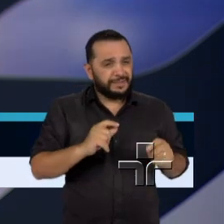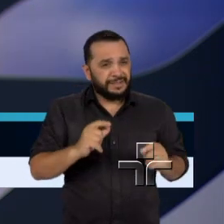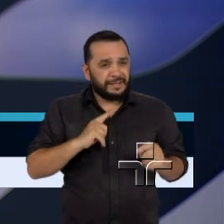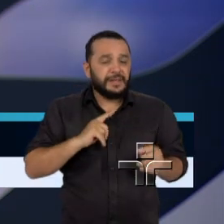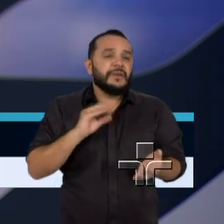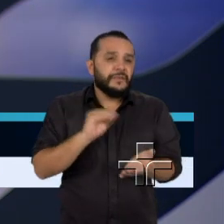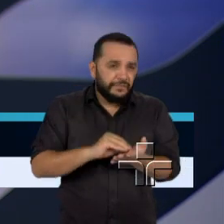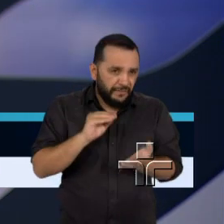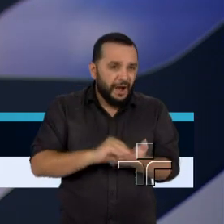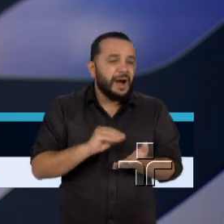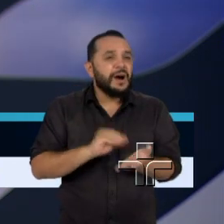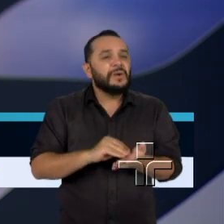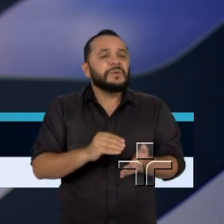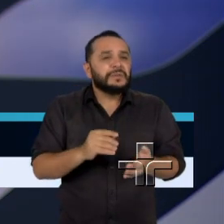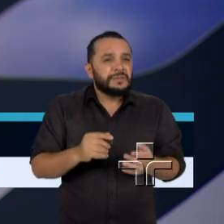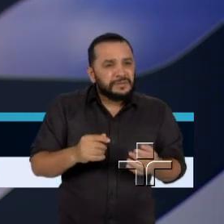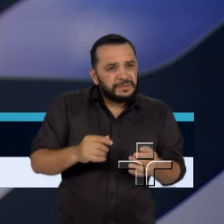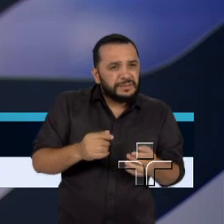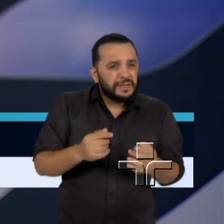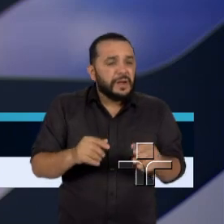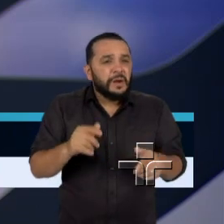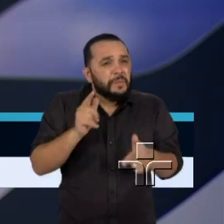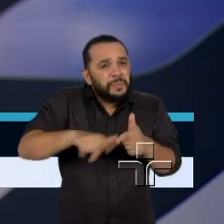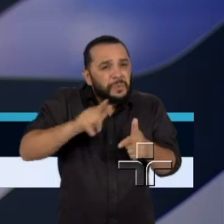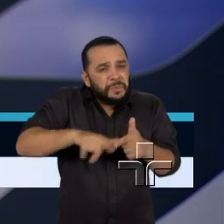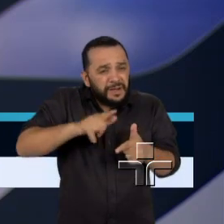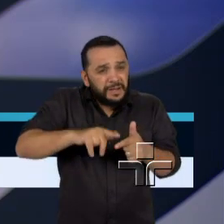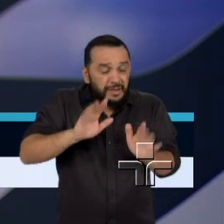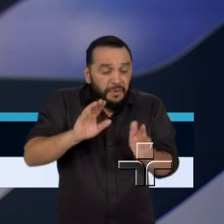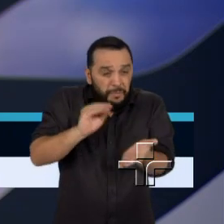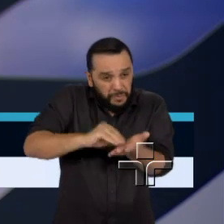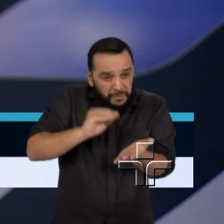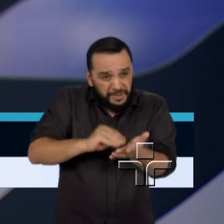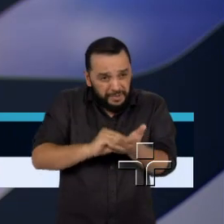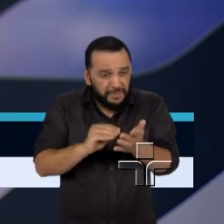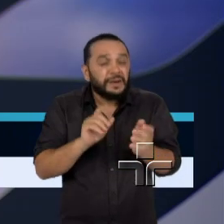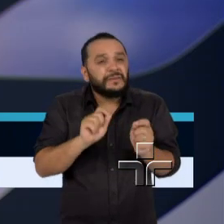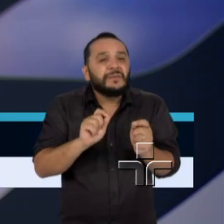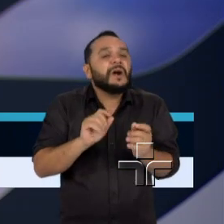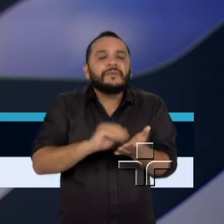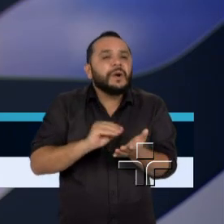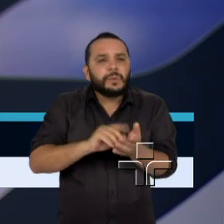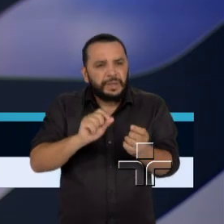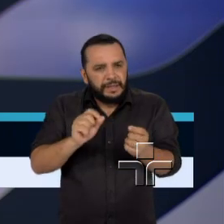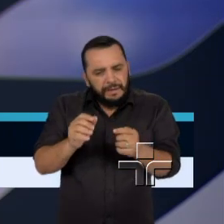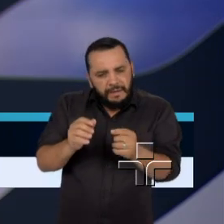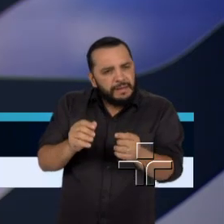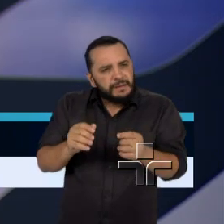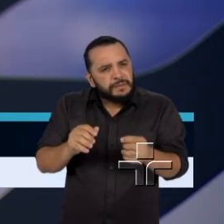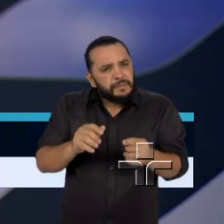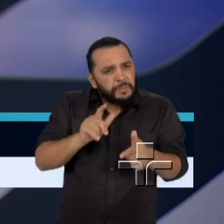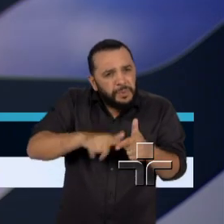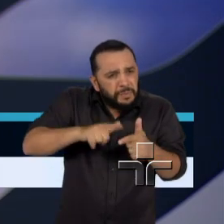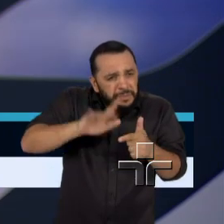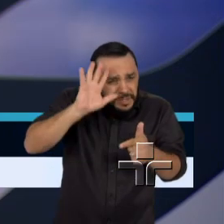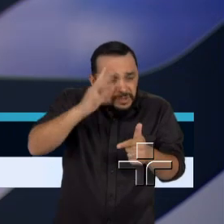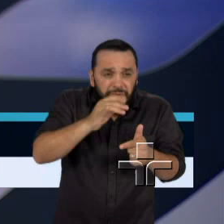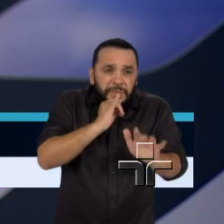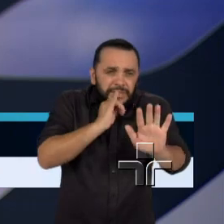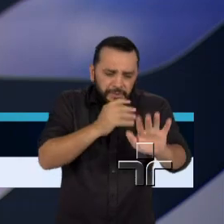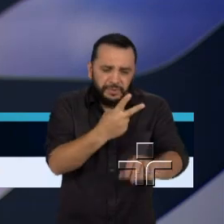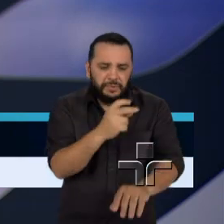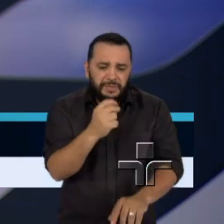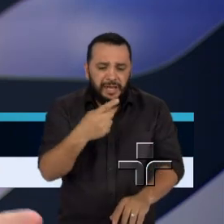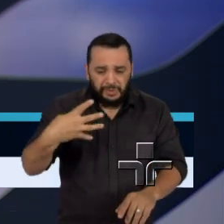mais amplo do Estado brasileiro e que não vem já de hoje, né? Eu vou dar um depoimento pessoal aqui. Em 2014, eu solicitei verba